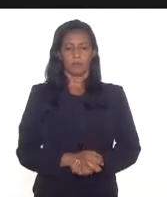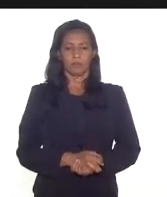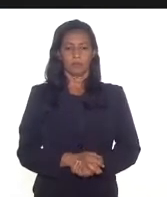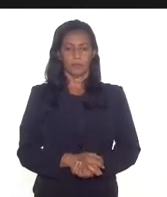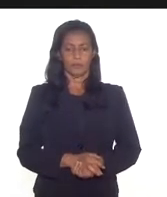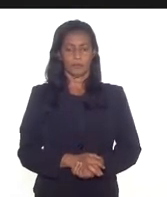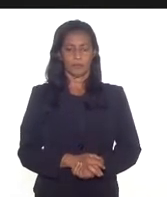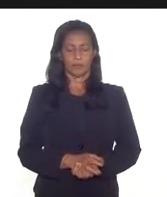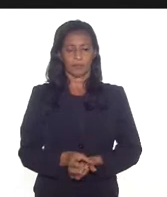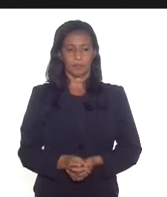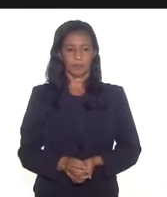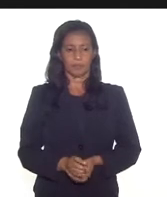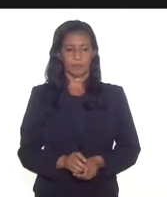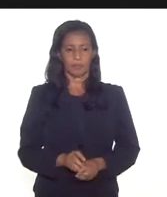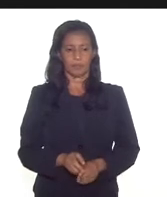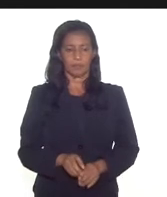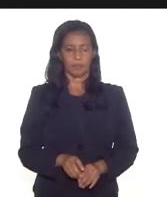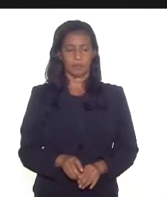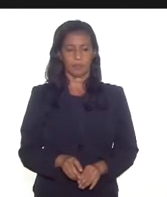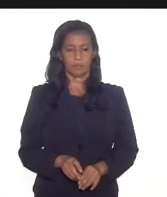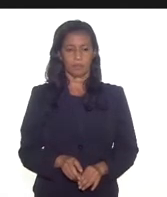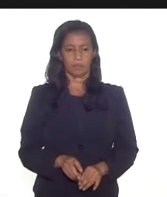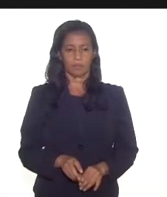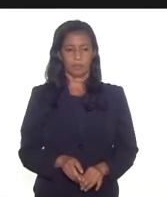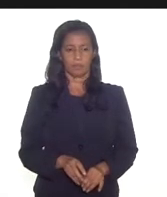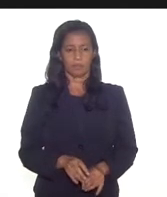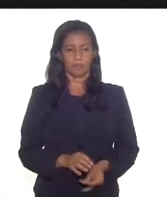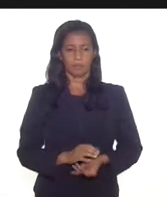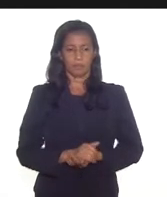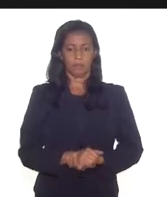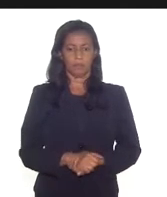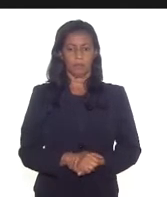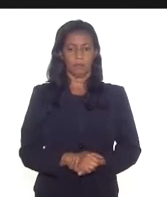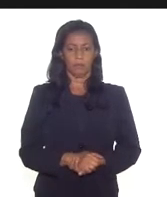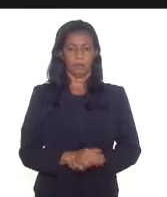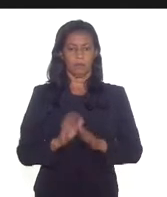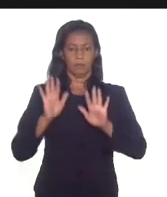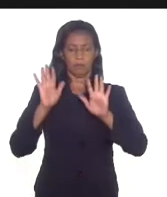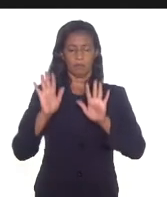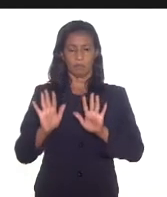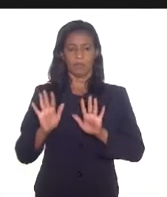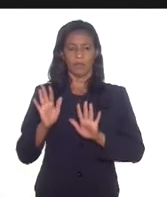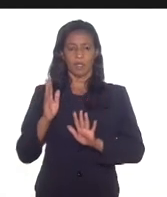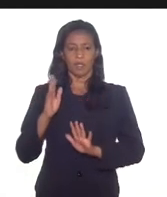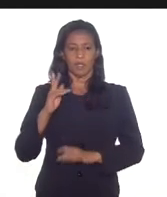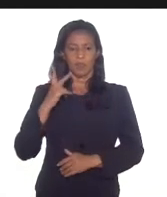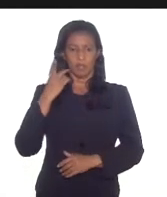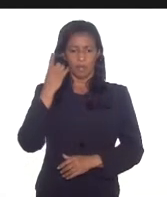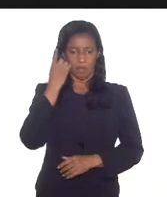de ordem, presidente. Está fechado, presidente. Está fechado o microfone. Pela ordem deputada também, Marta, para já, já.